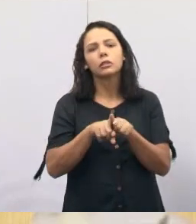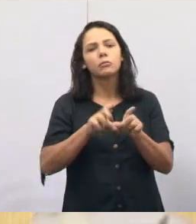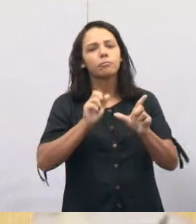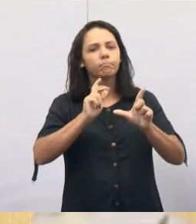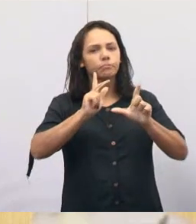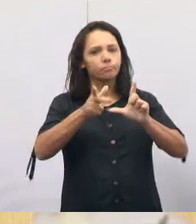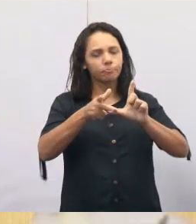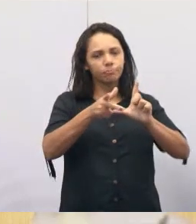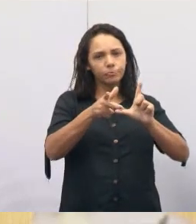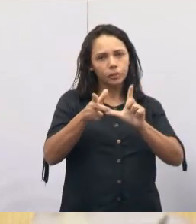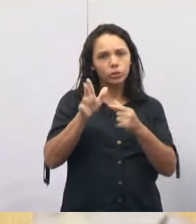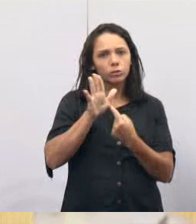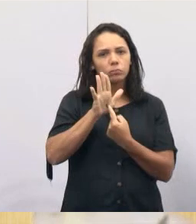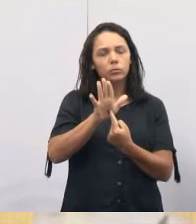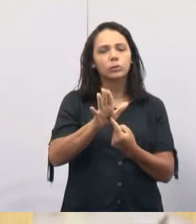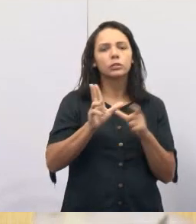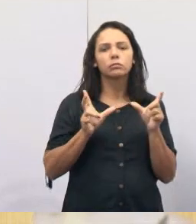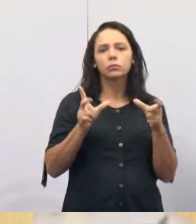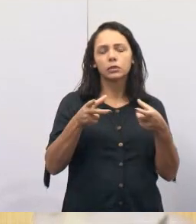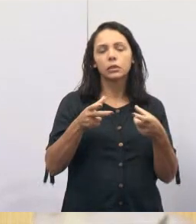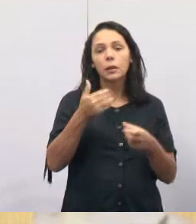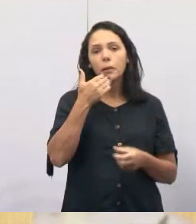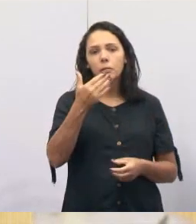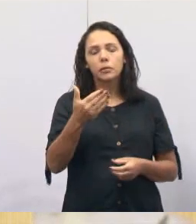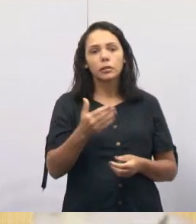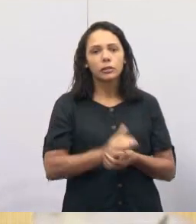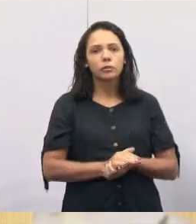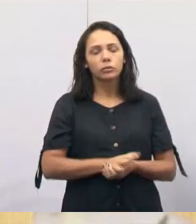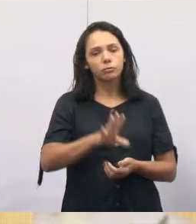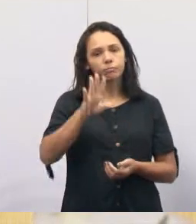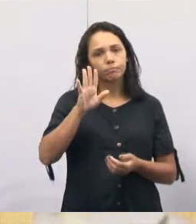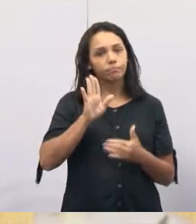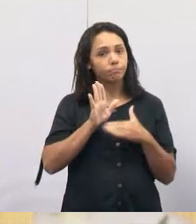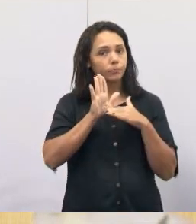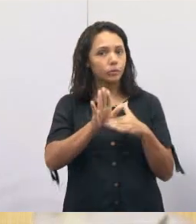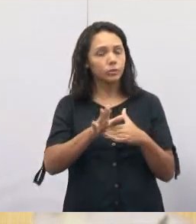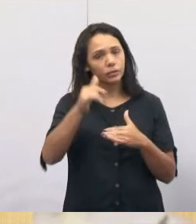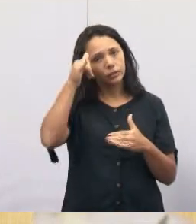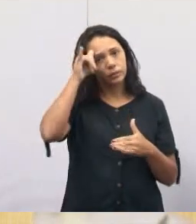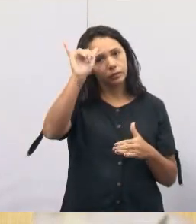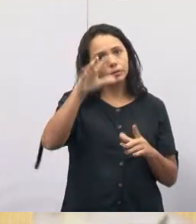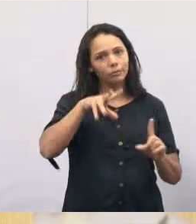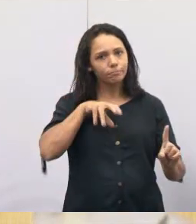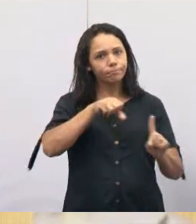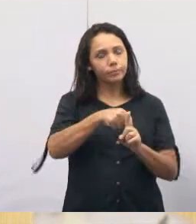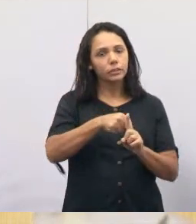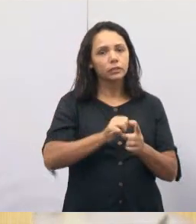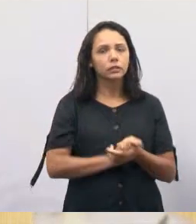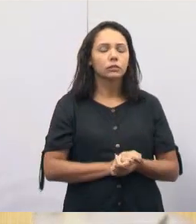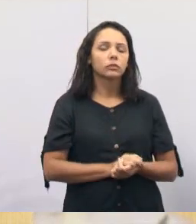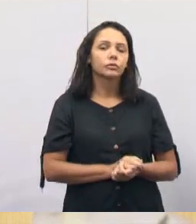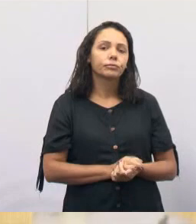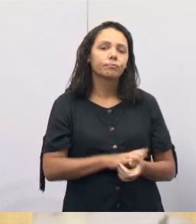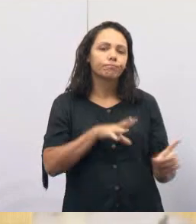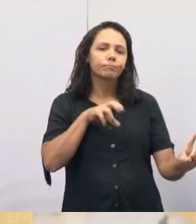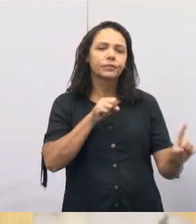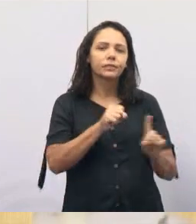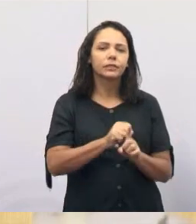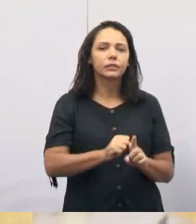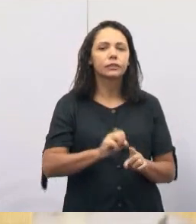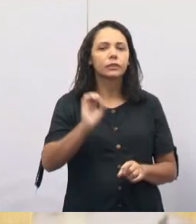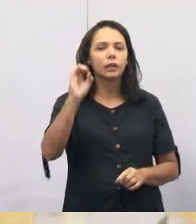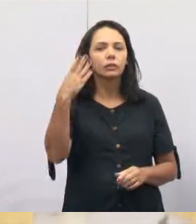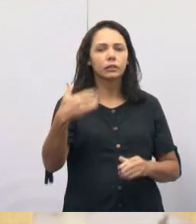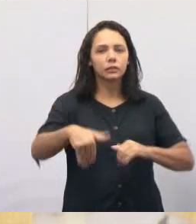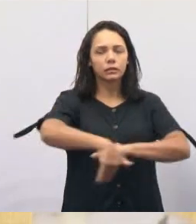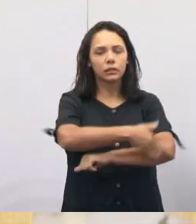Câmara, solicitando providências para evitar os acidentes que têm ocorrido nas principais